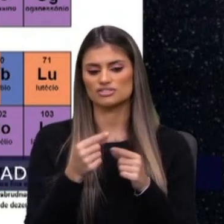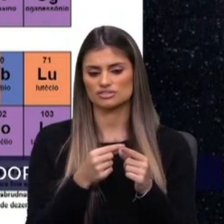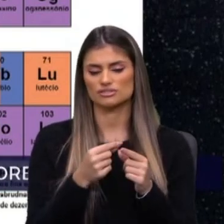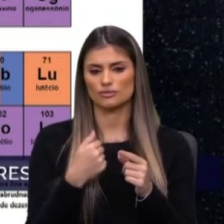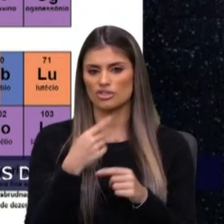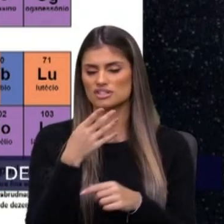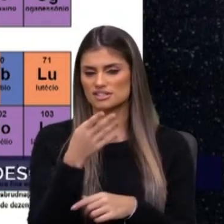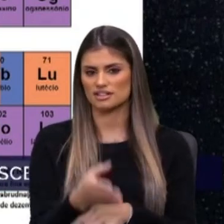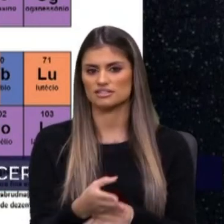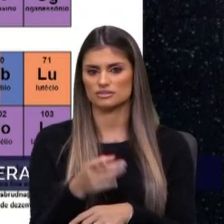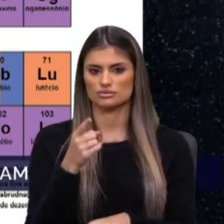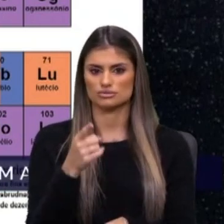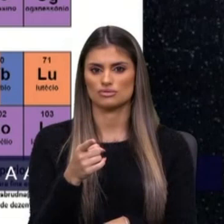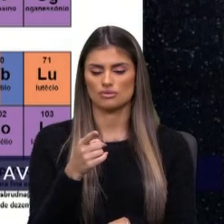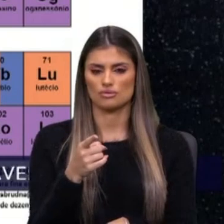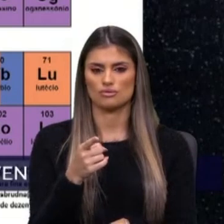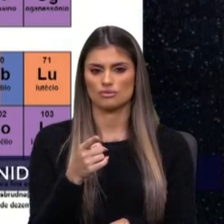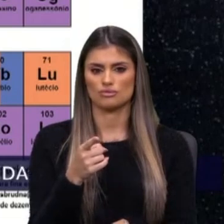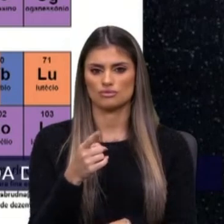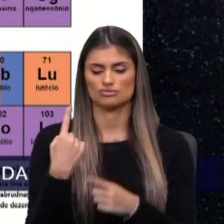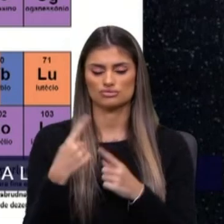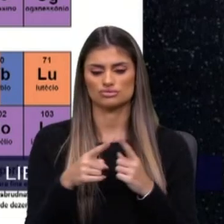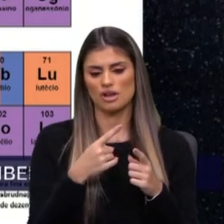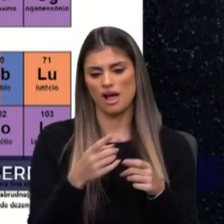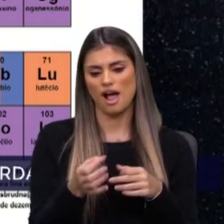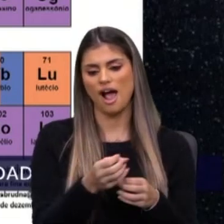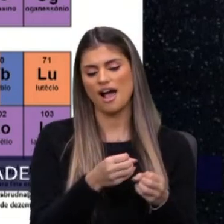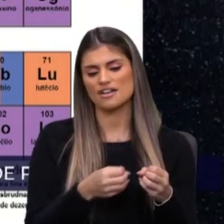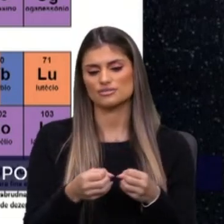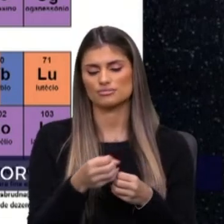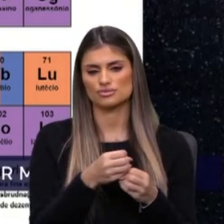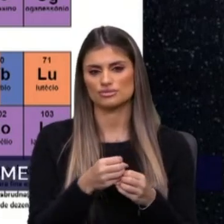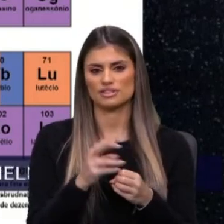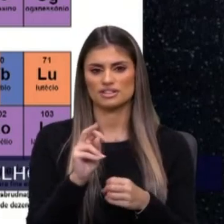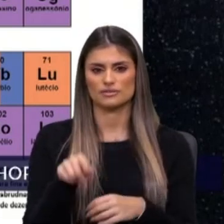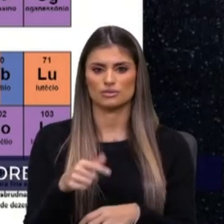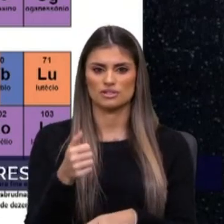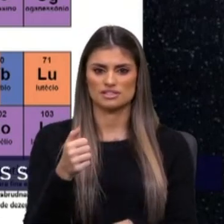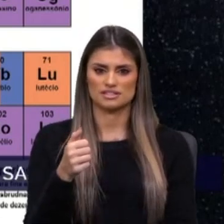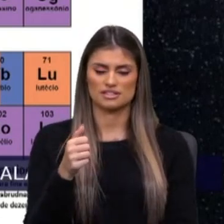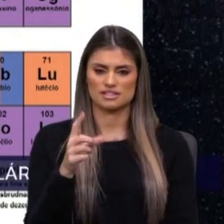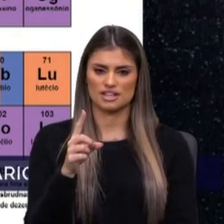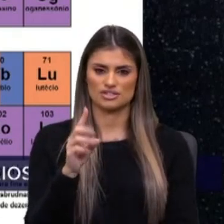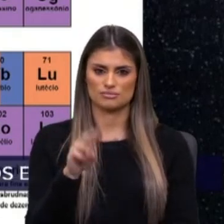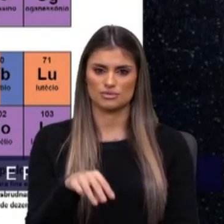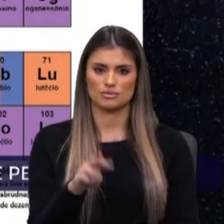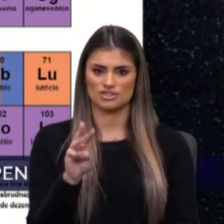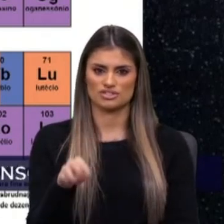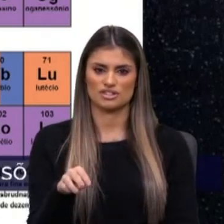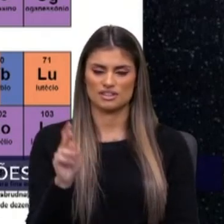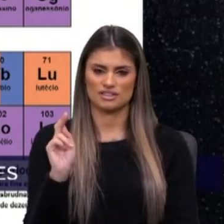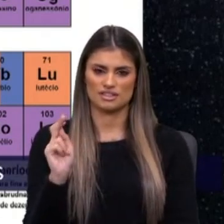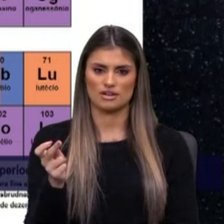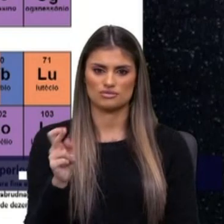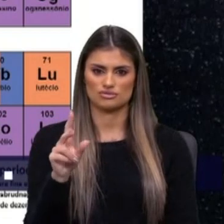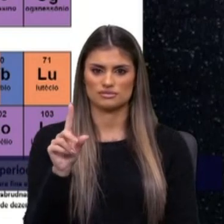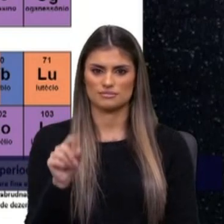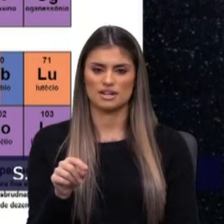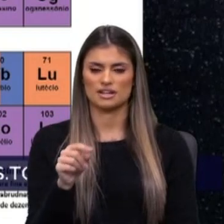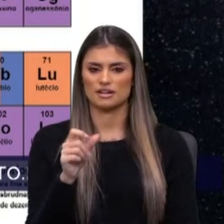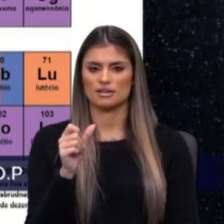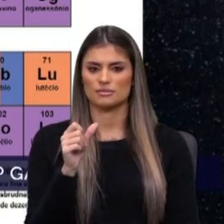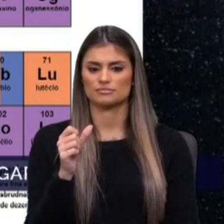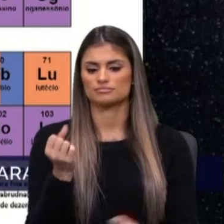deixa-me dizer-te que tu tens dentro de ti uma série de átomos que nasceram há 3,6 mil milhões de anos e também átomos que nasceram de morte